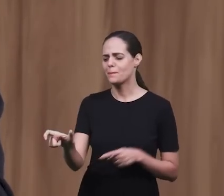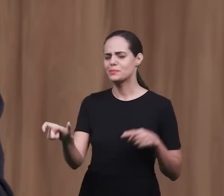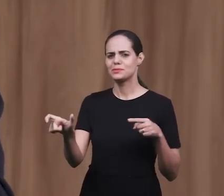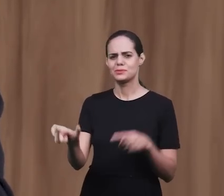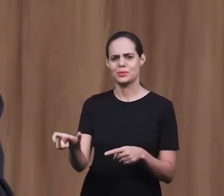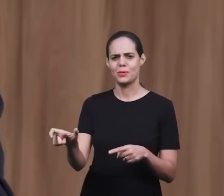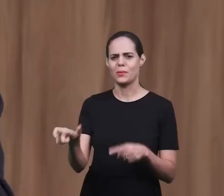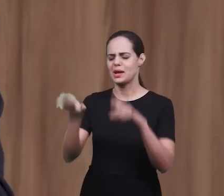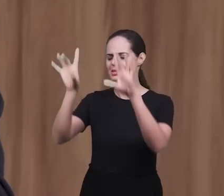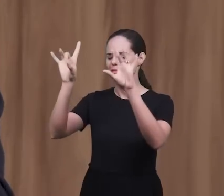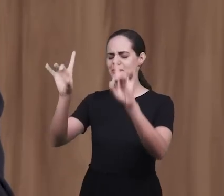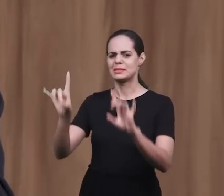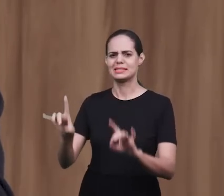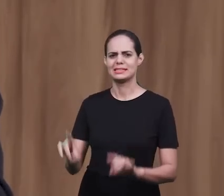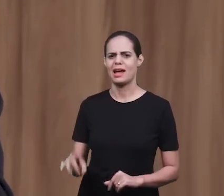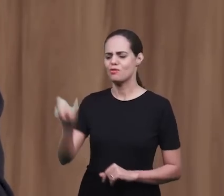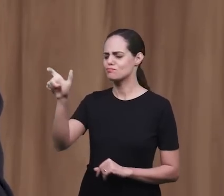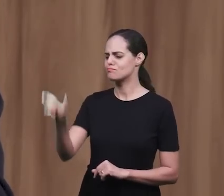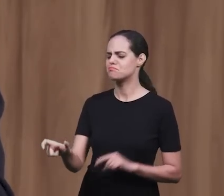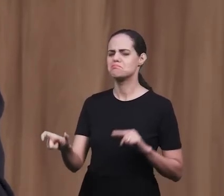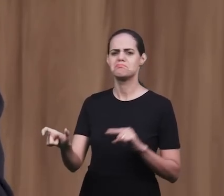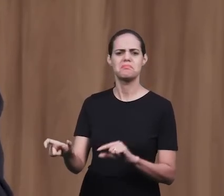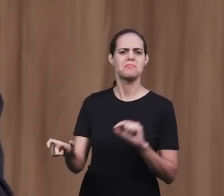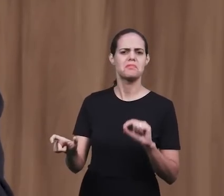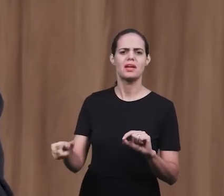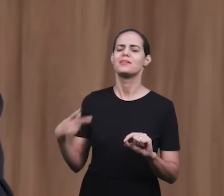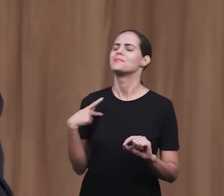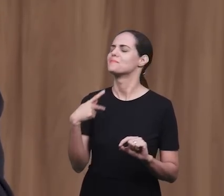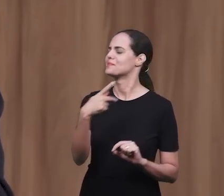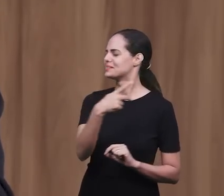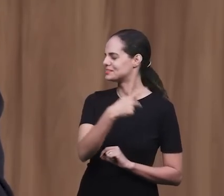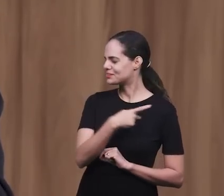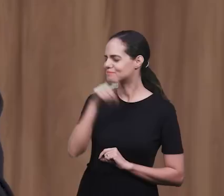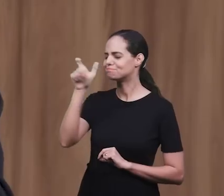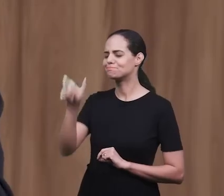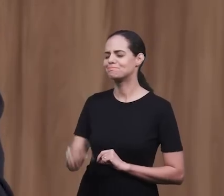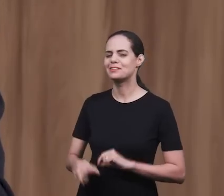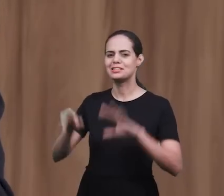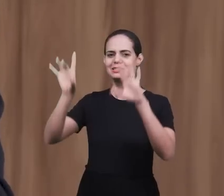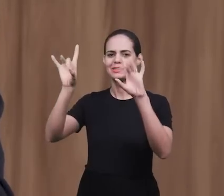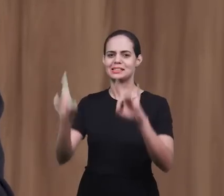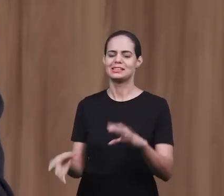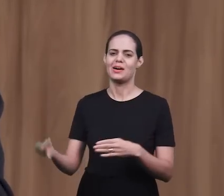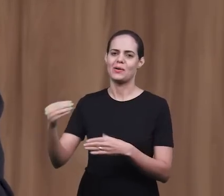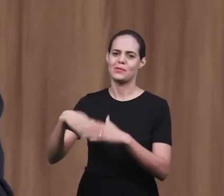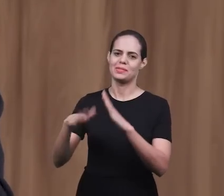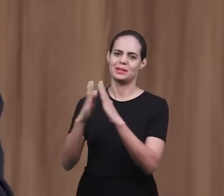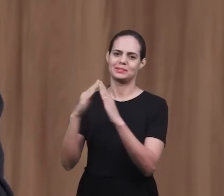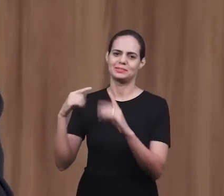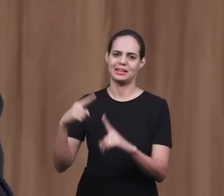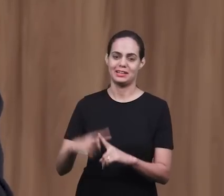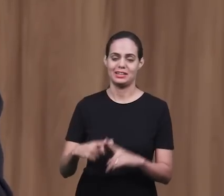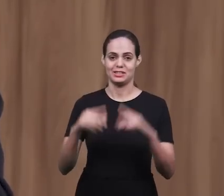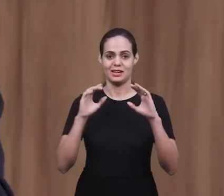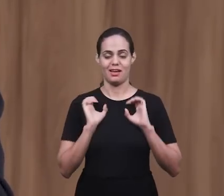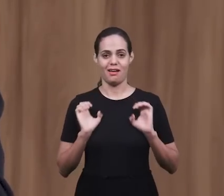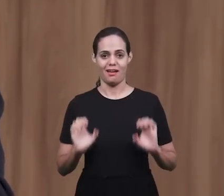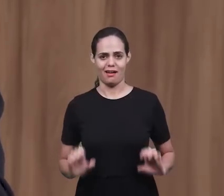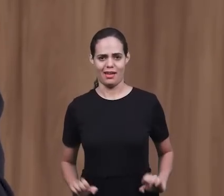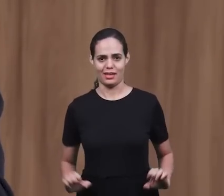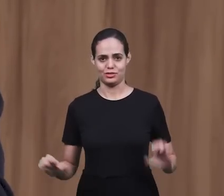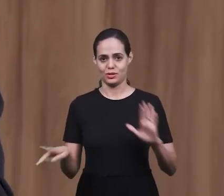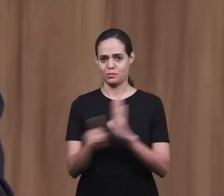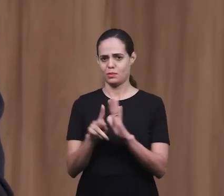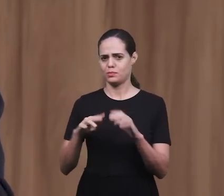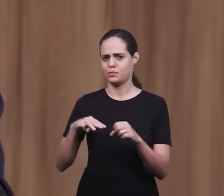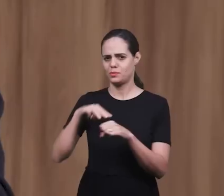pastor da igreja. O pastor, ou seja, vamos falar, portanto, sobre ética ministerial. O ministério quer dizer o pastor